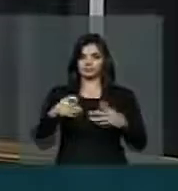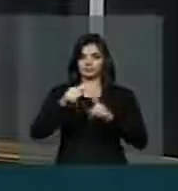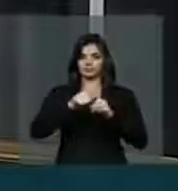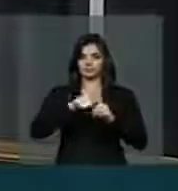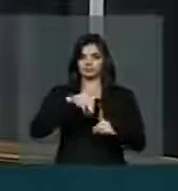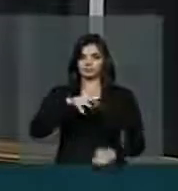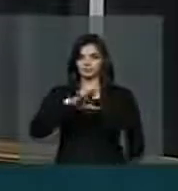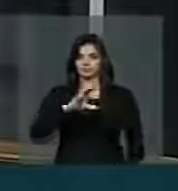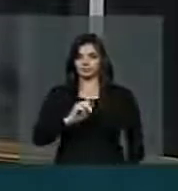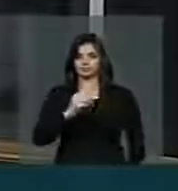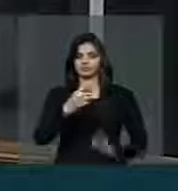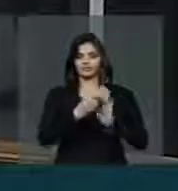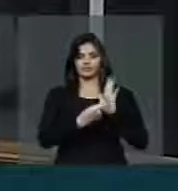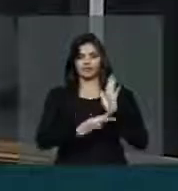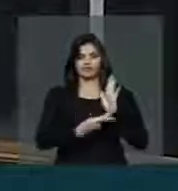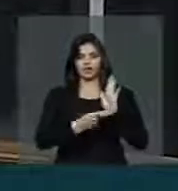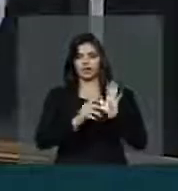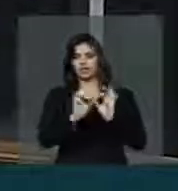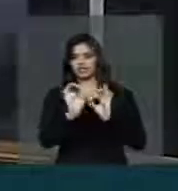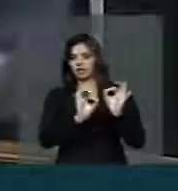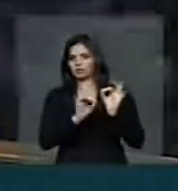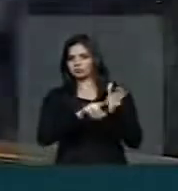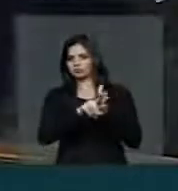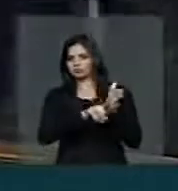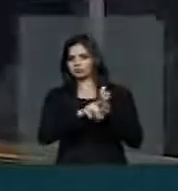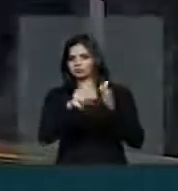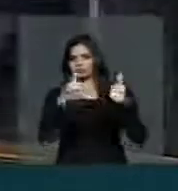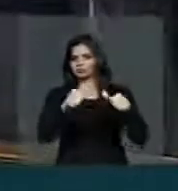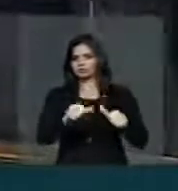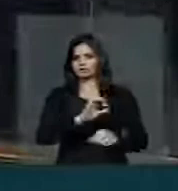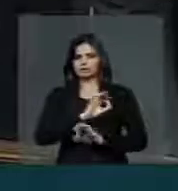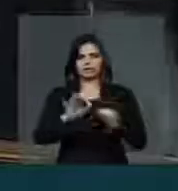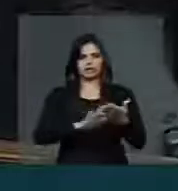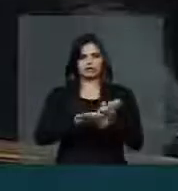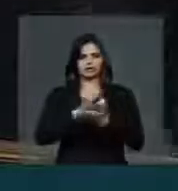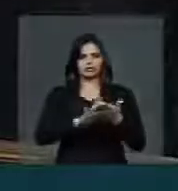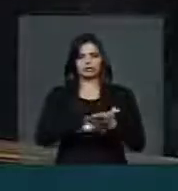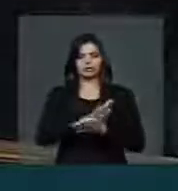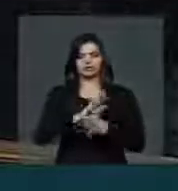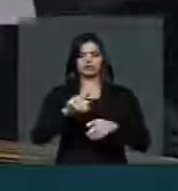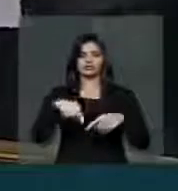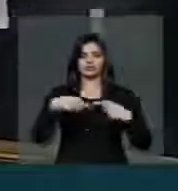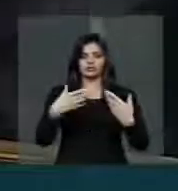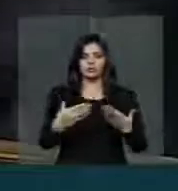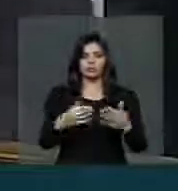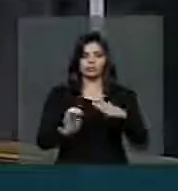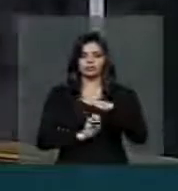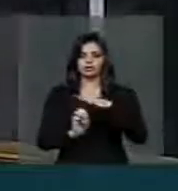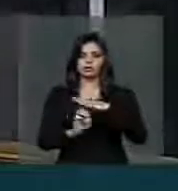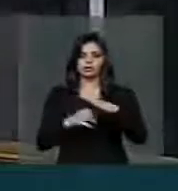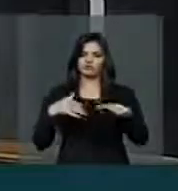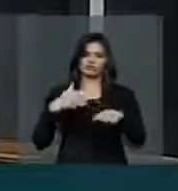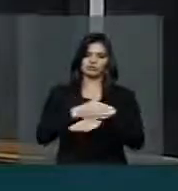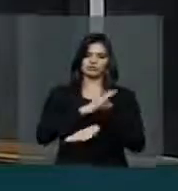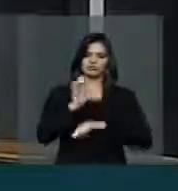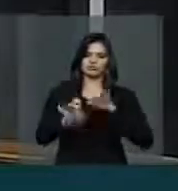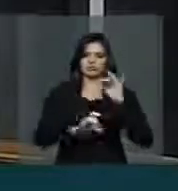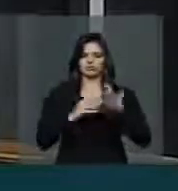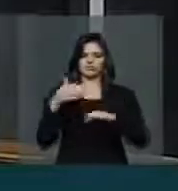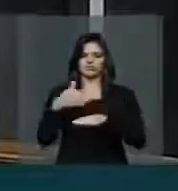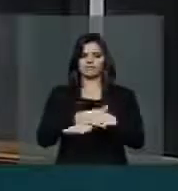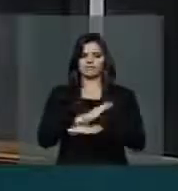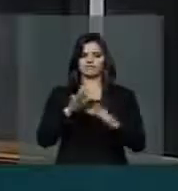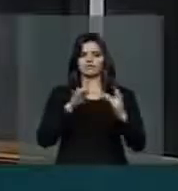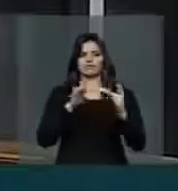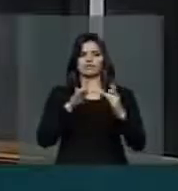esse projeto não era analisado. Após ouvir as mais variadas entidades e especialistas ligados